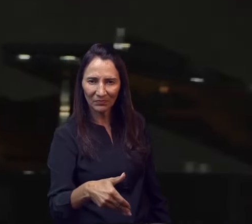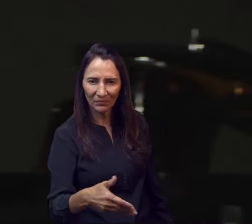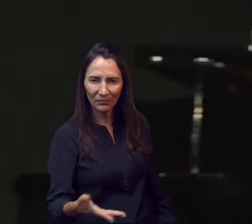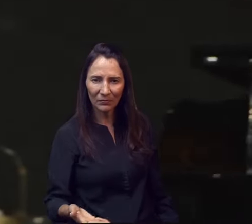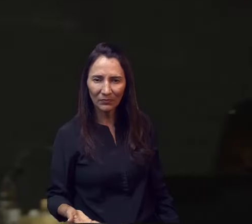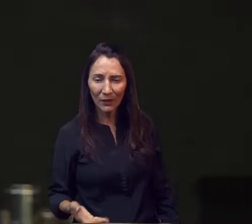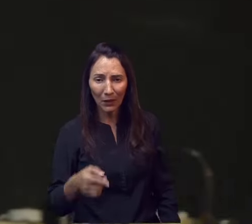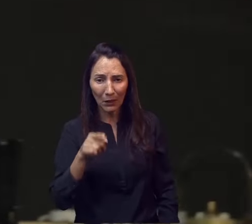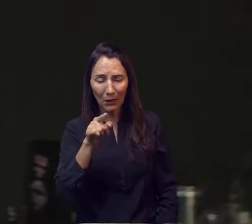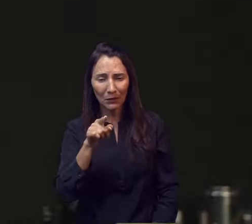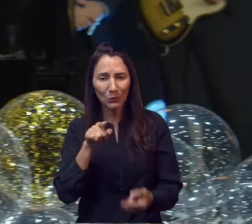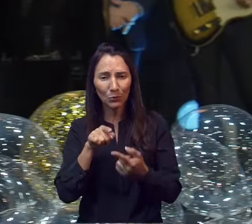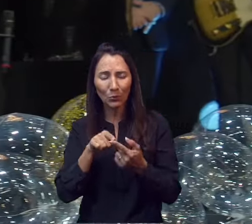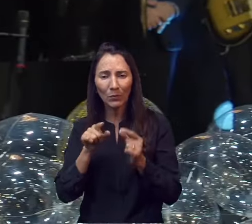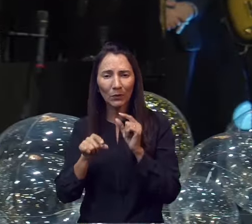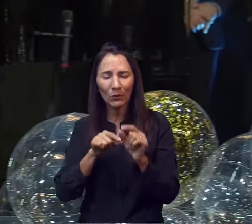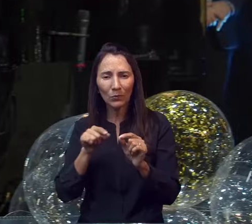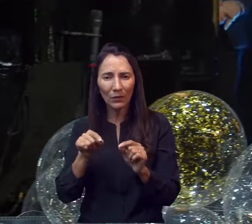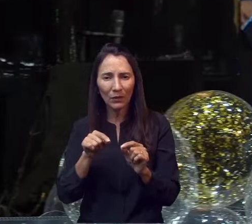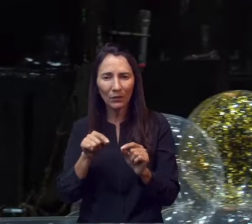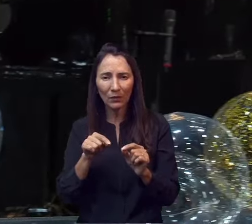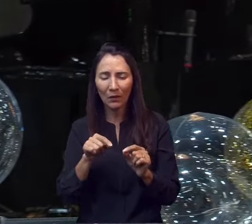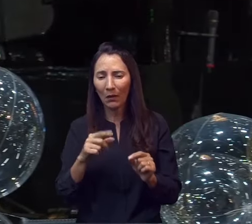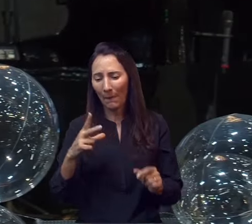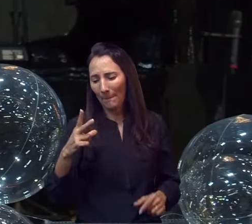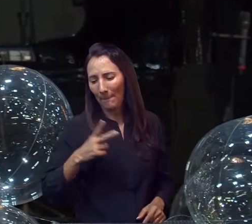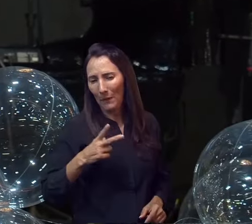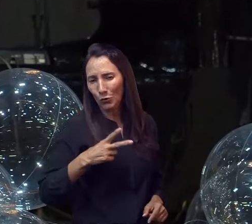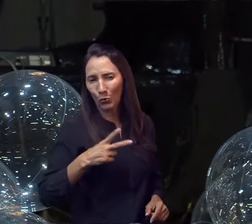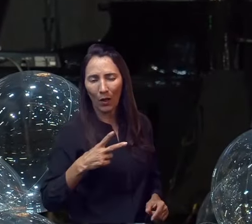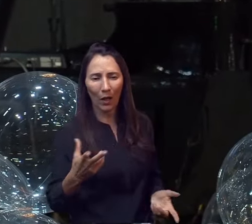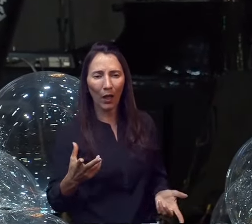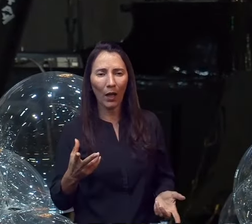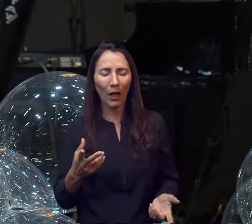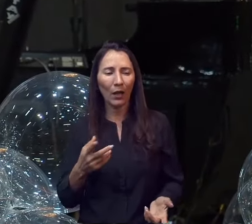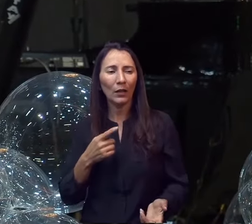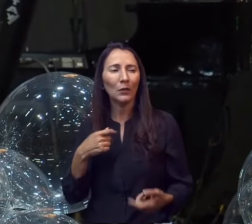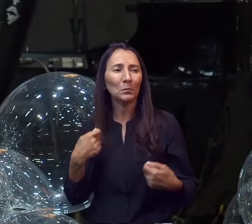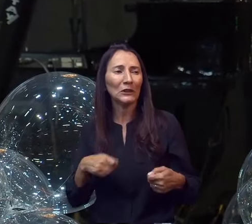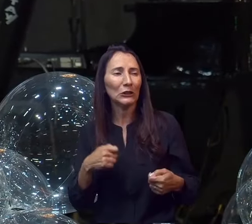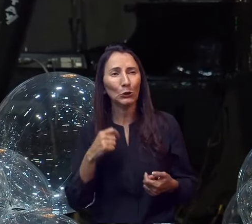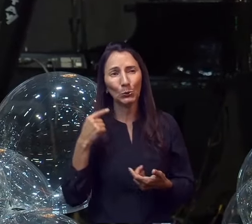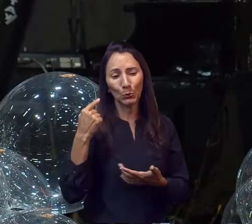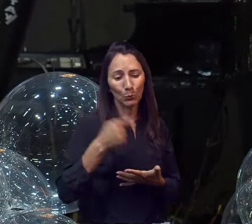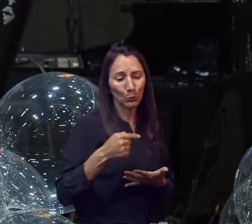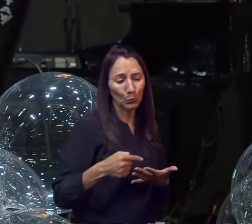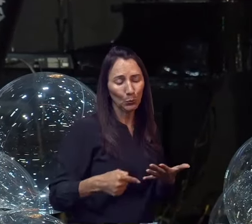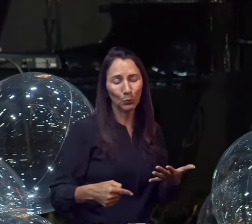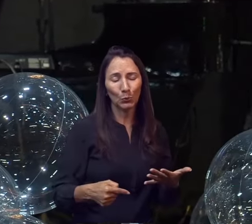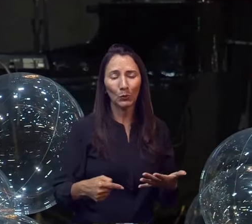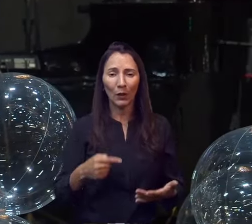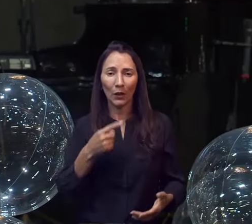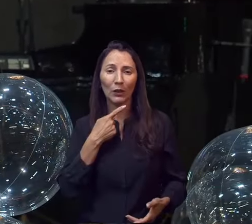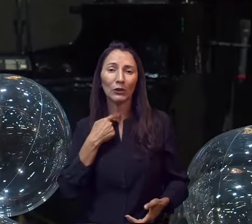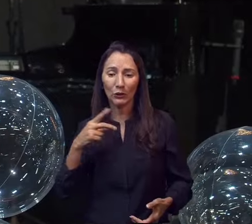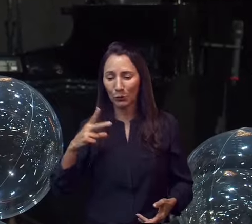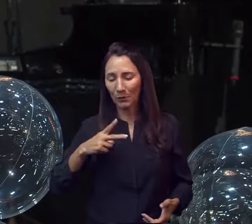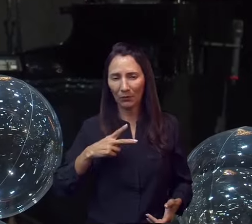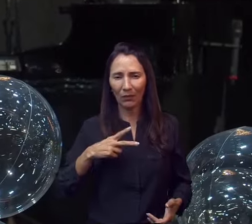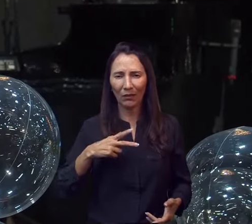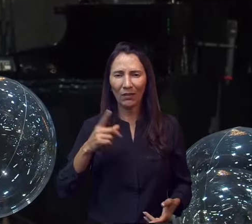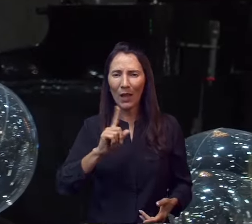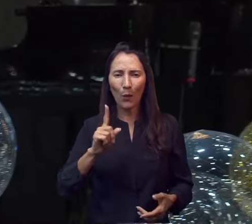que tem a ver com suas necessidades suas demandas e seus desejos mas não tem nada a ver para a